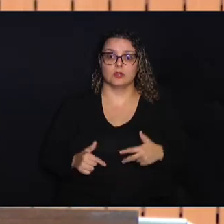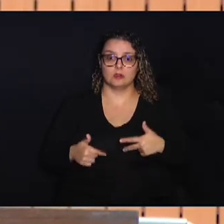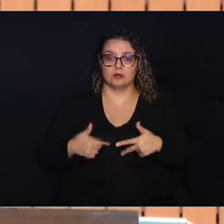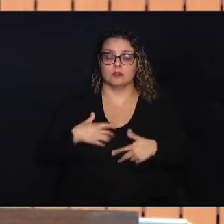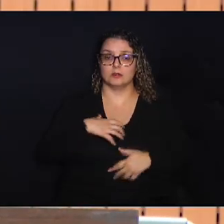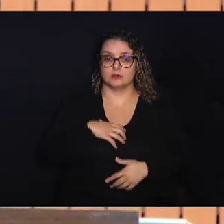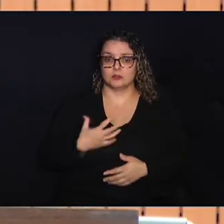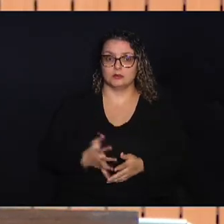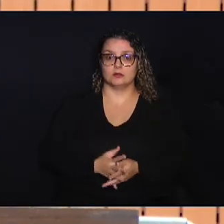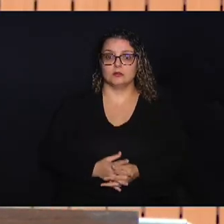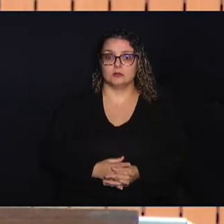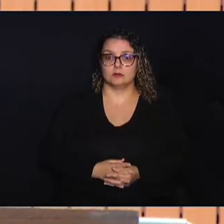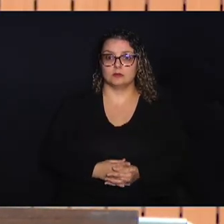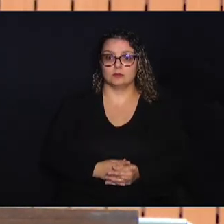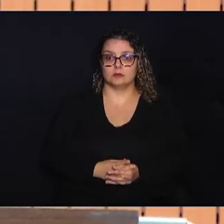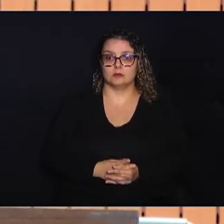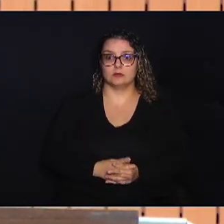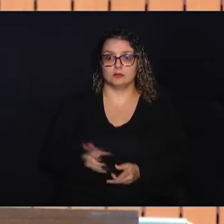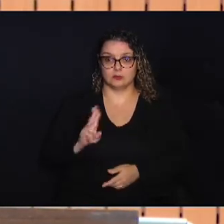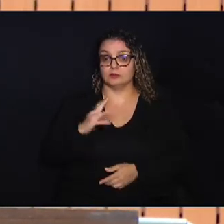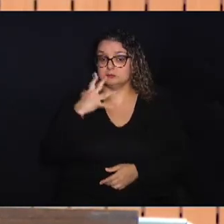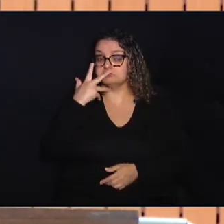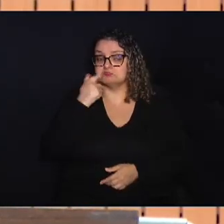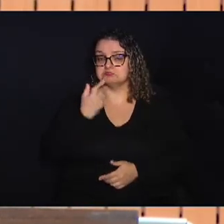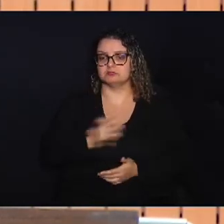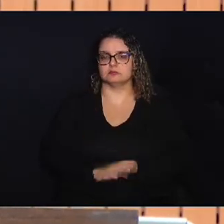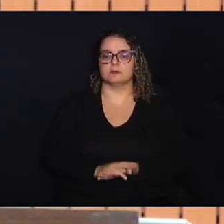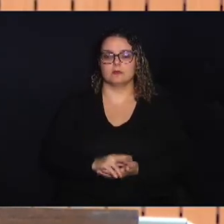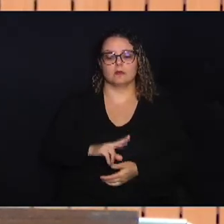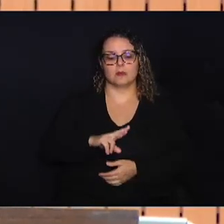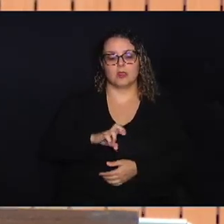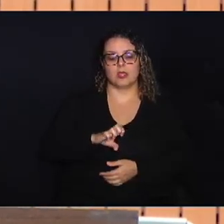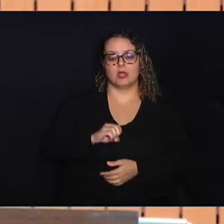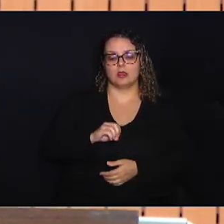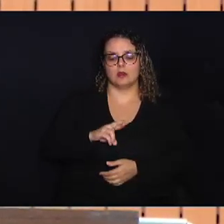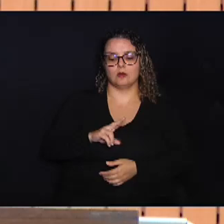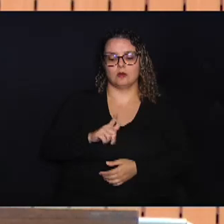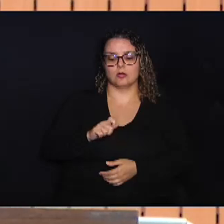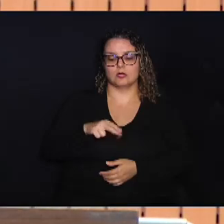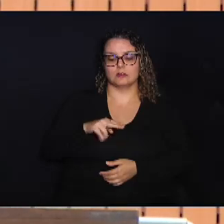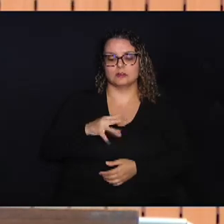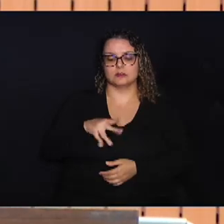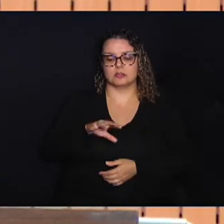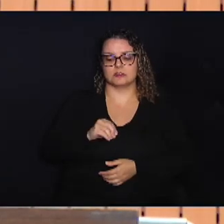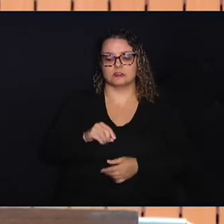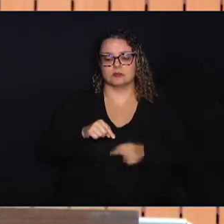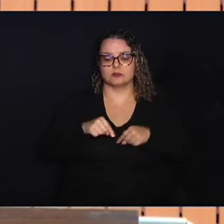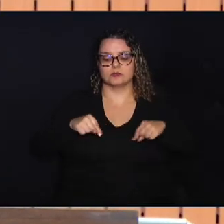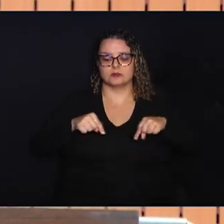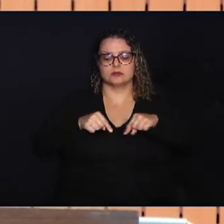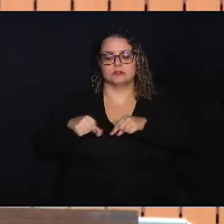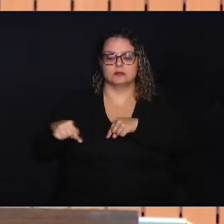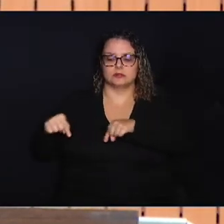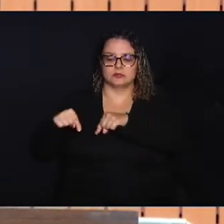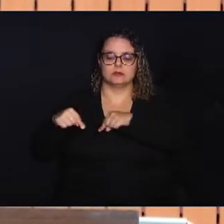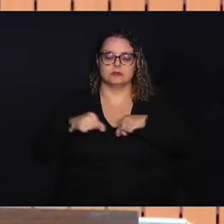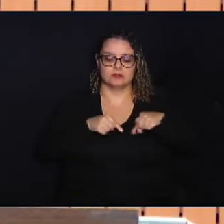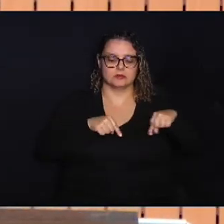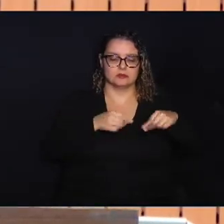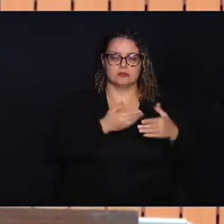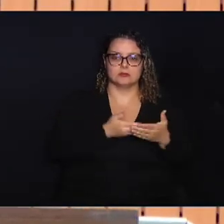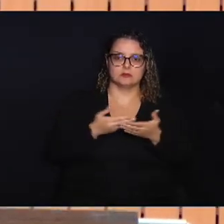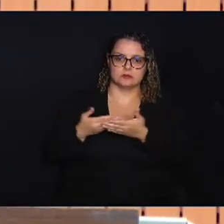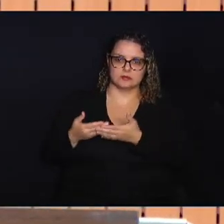ela chama com um nome bonito, que é reorganização de salas de aula. Mas, na verdade, o que nós estamos